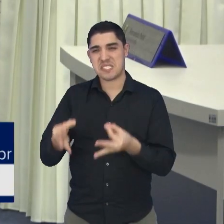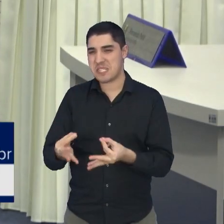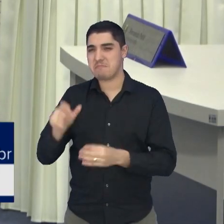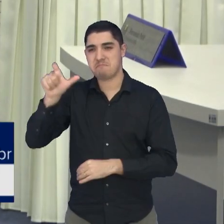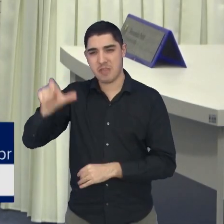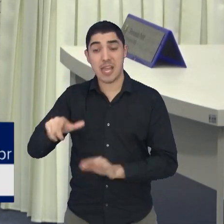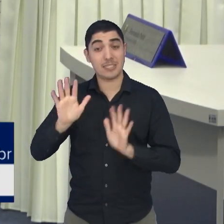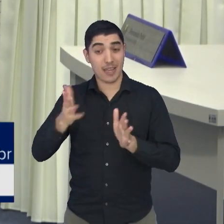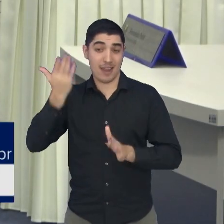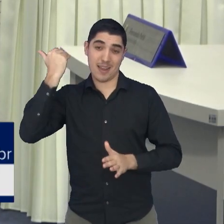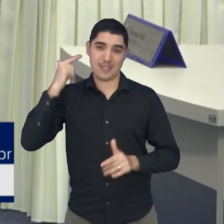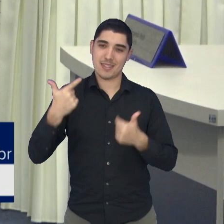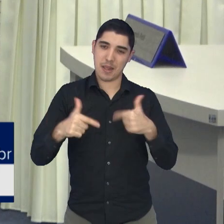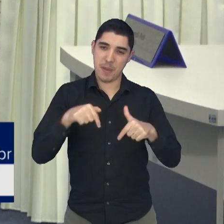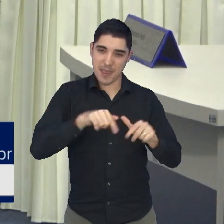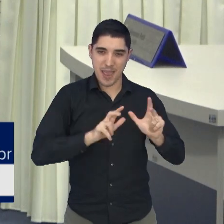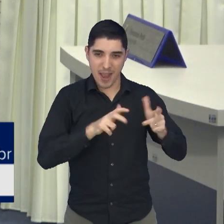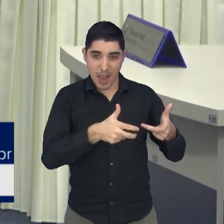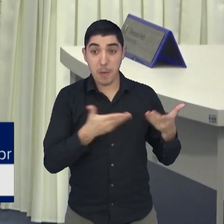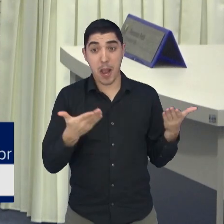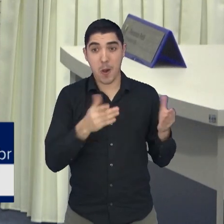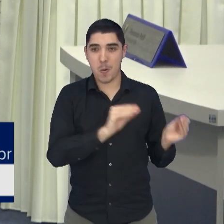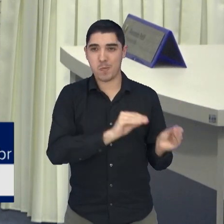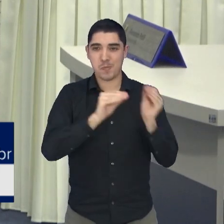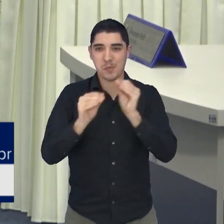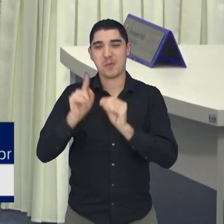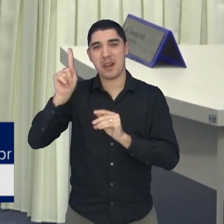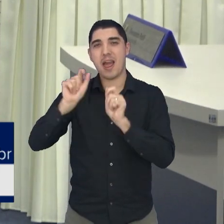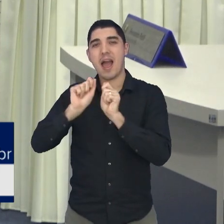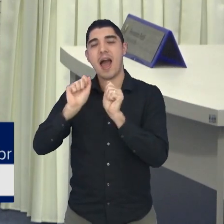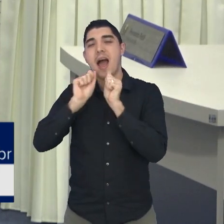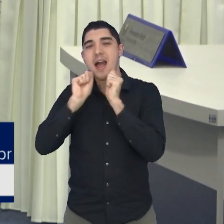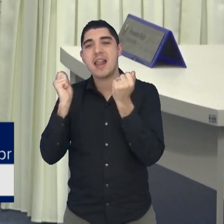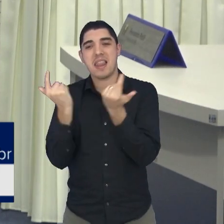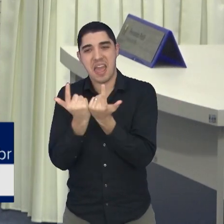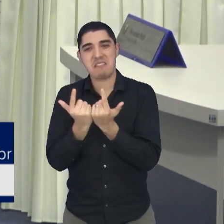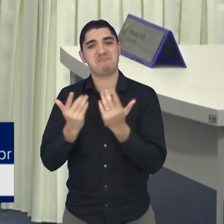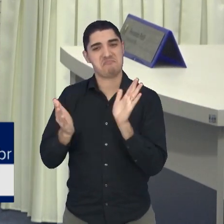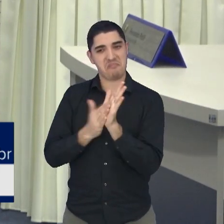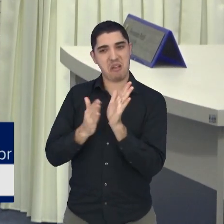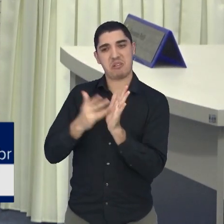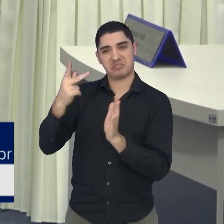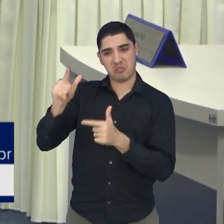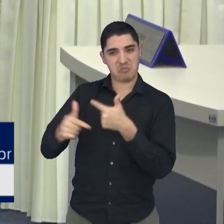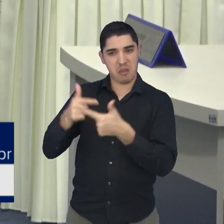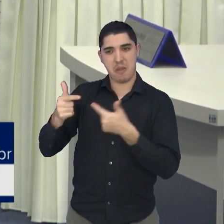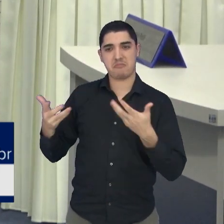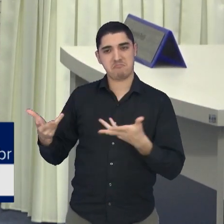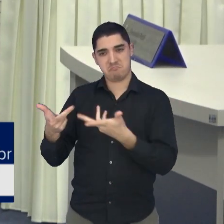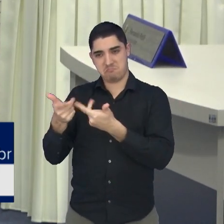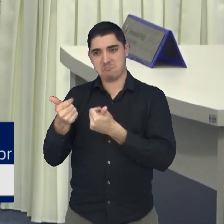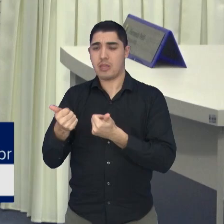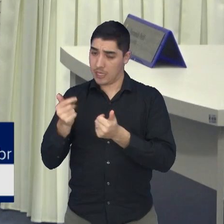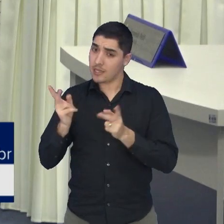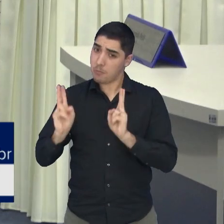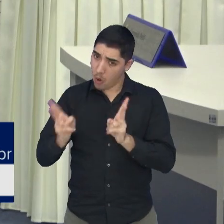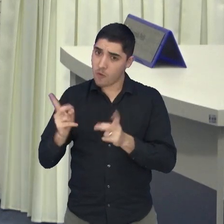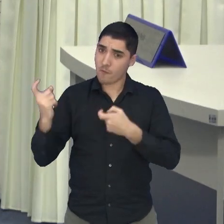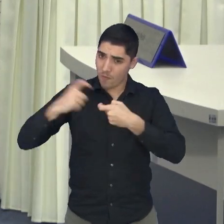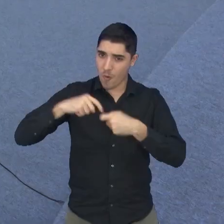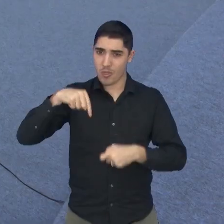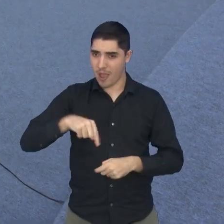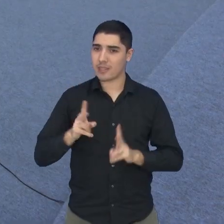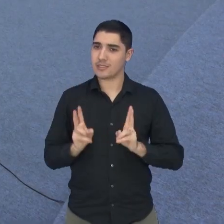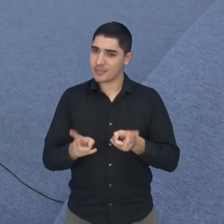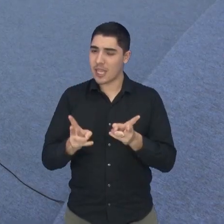da Câmara, está lá na Assembleia. Está indo muito bem, viu, doutor Elton? Parabéns pelo seu trabalho e venha mais vezes na casa. É